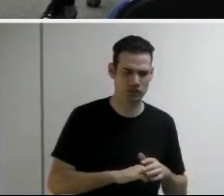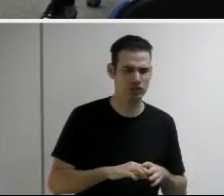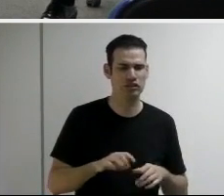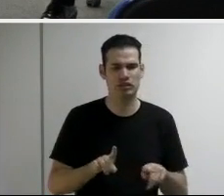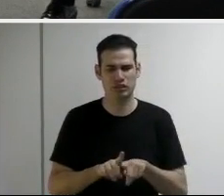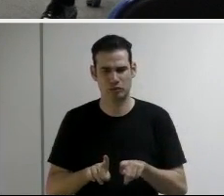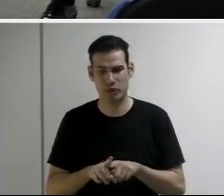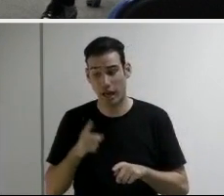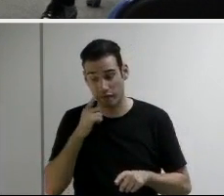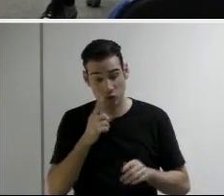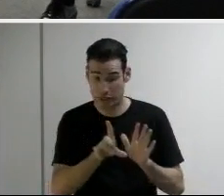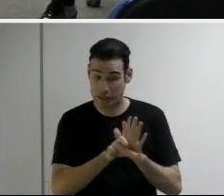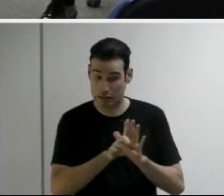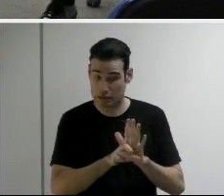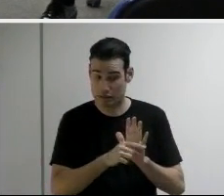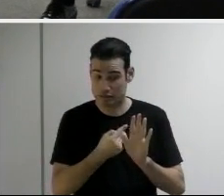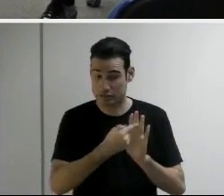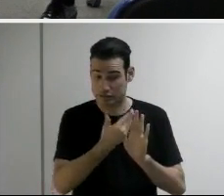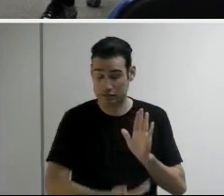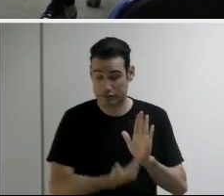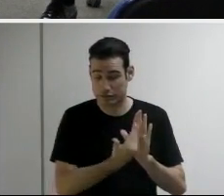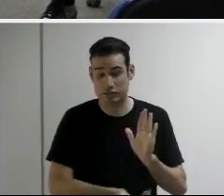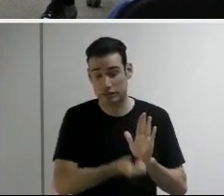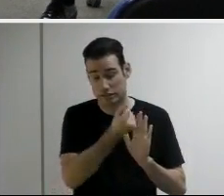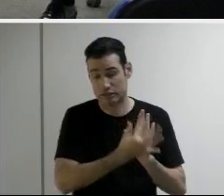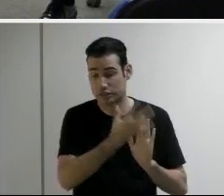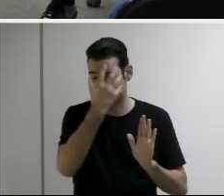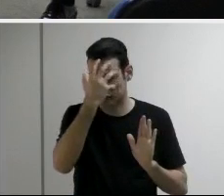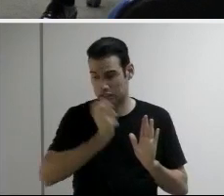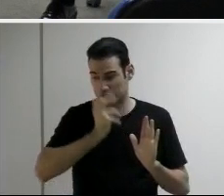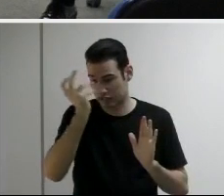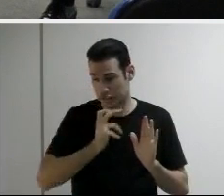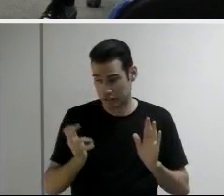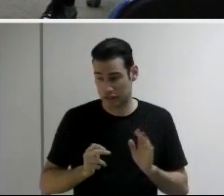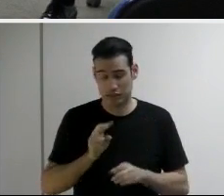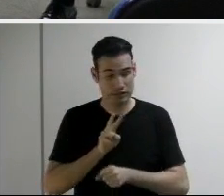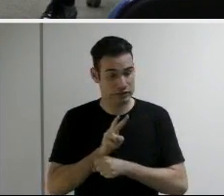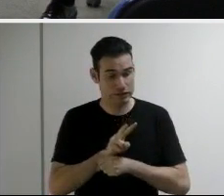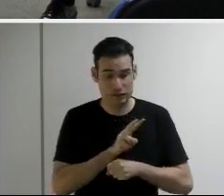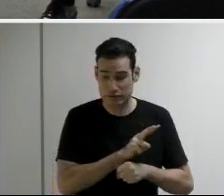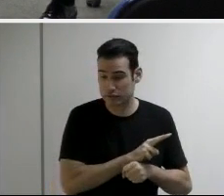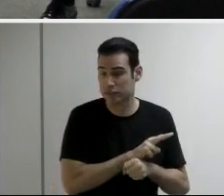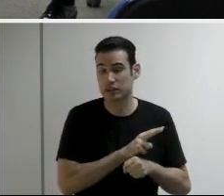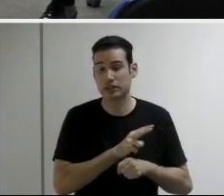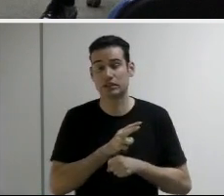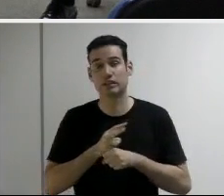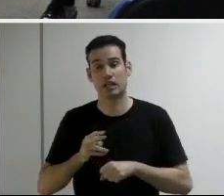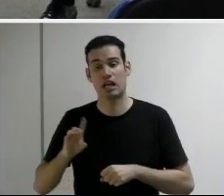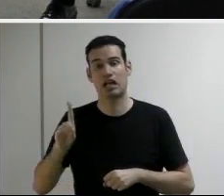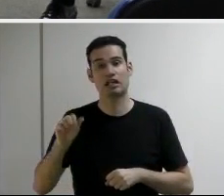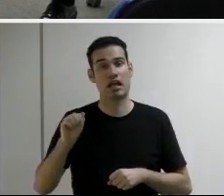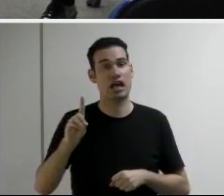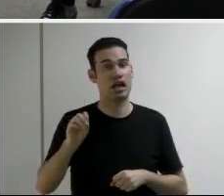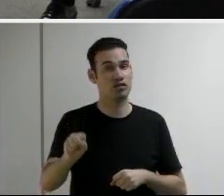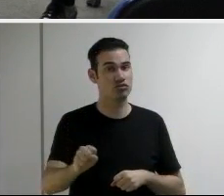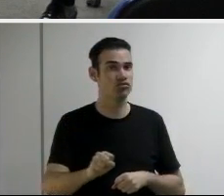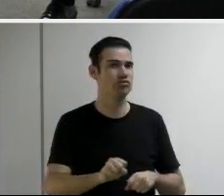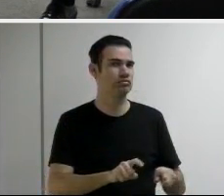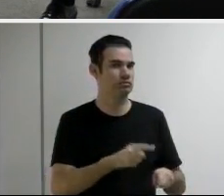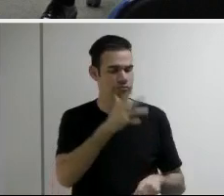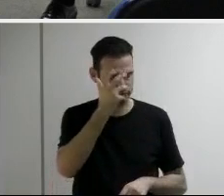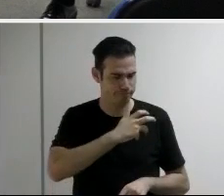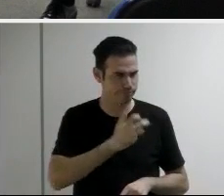viram que a lei era séria. Quando sentiram que a água estava subindo até o pescoço. Isso é um dado